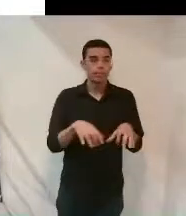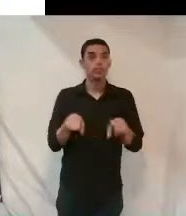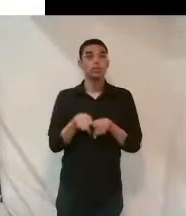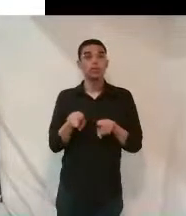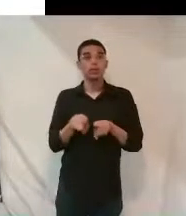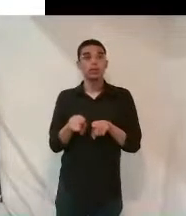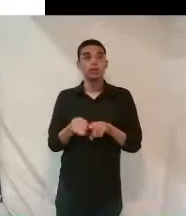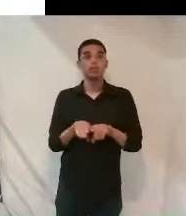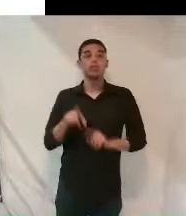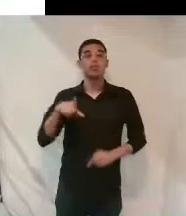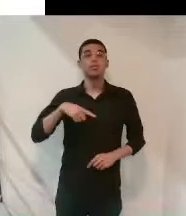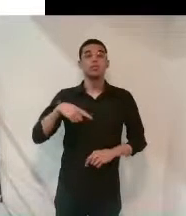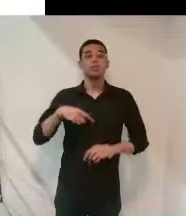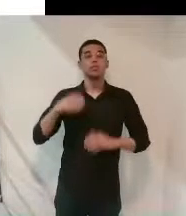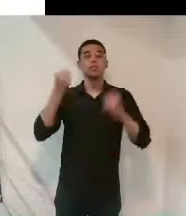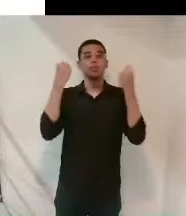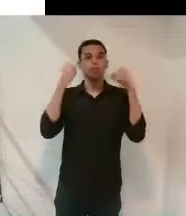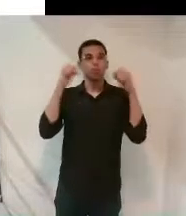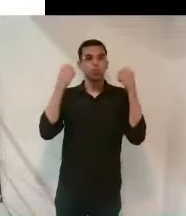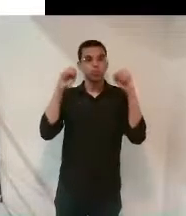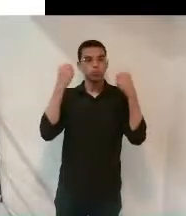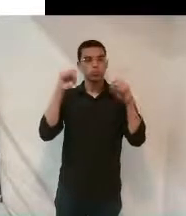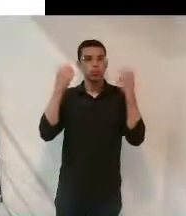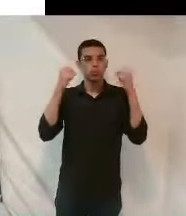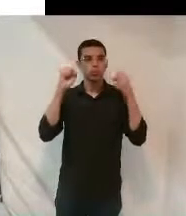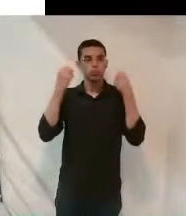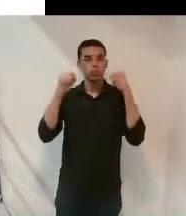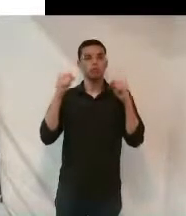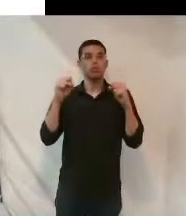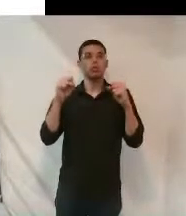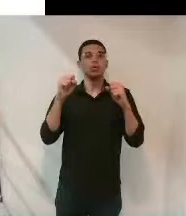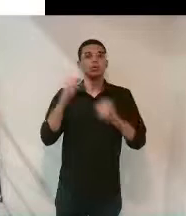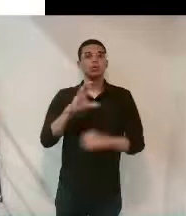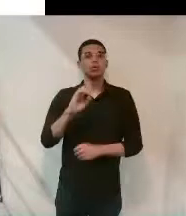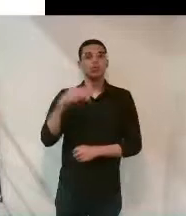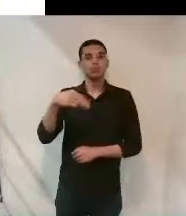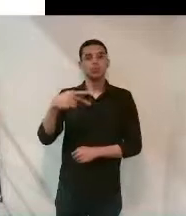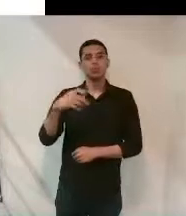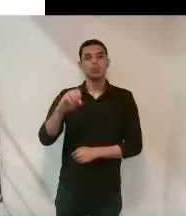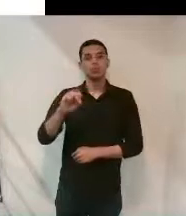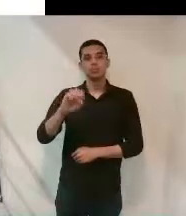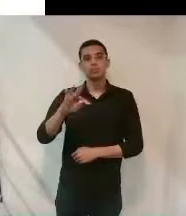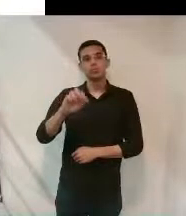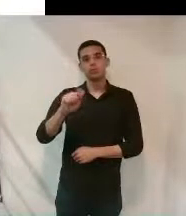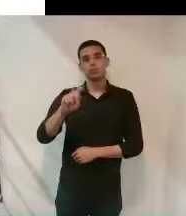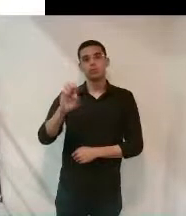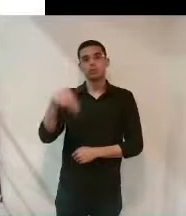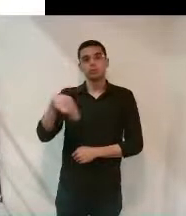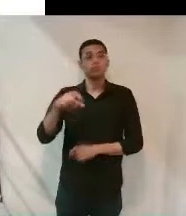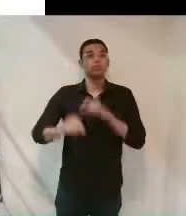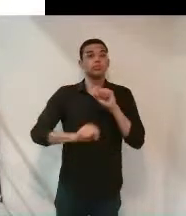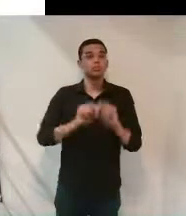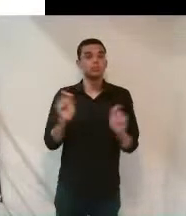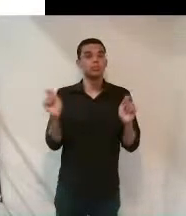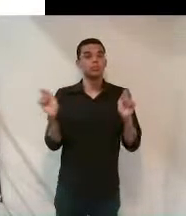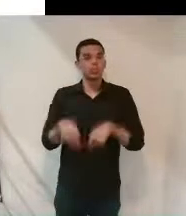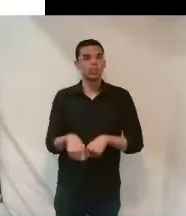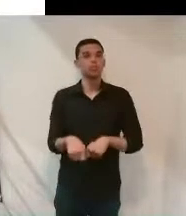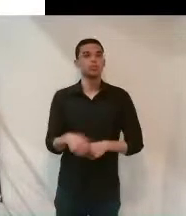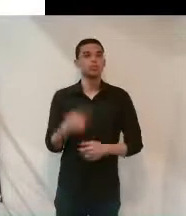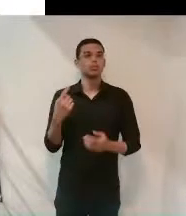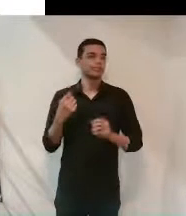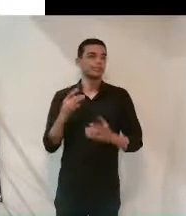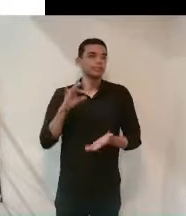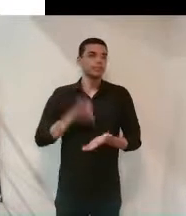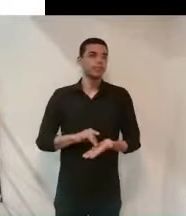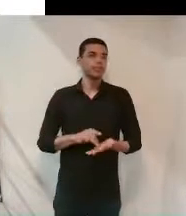compostagem. Em cada município também, se puder, faça a sua usina de compostagem para que possa efetivamente fazer a sua